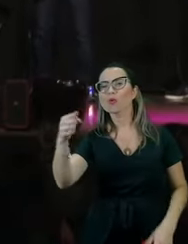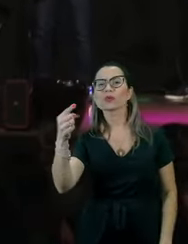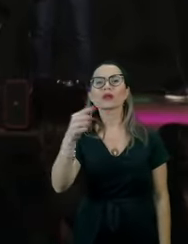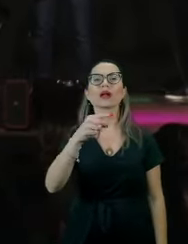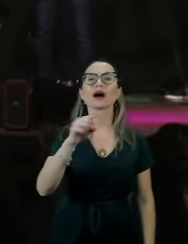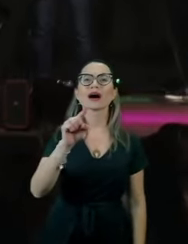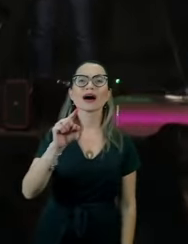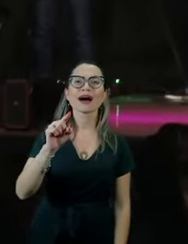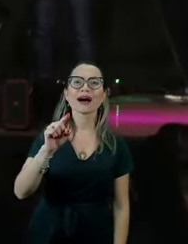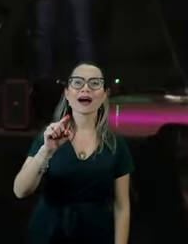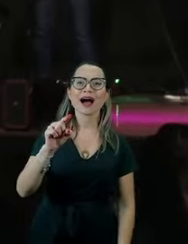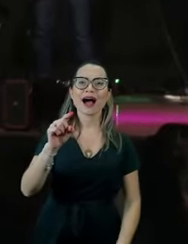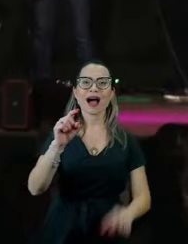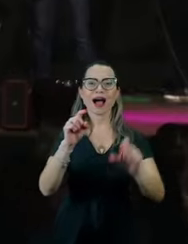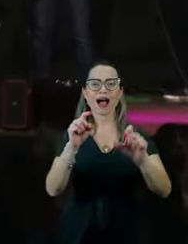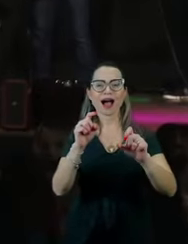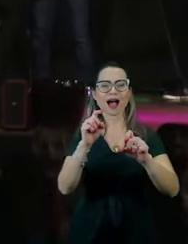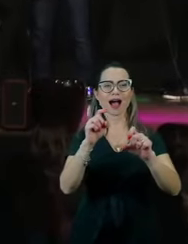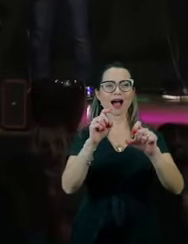Araranguá.